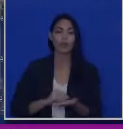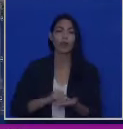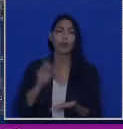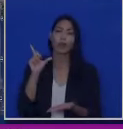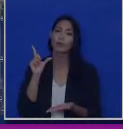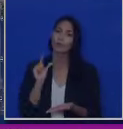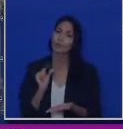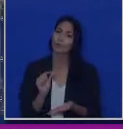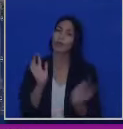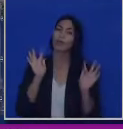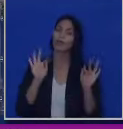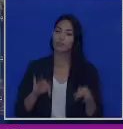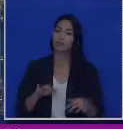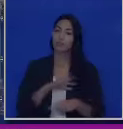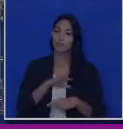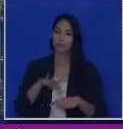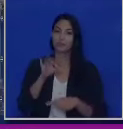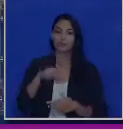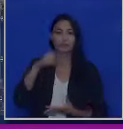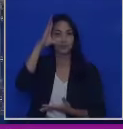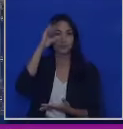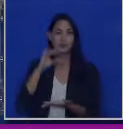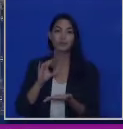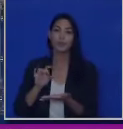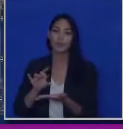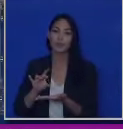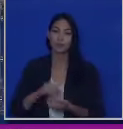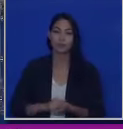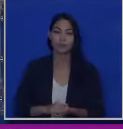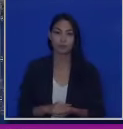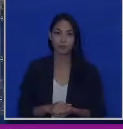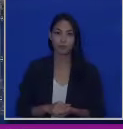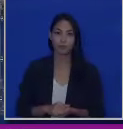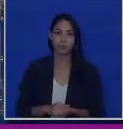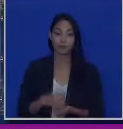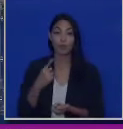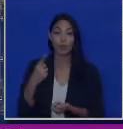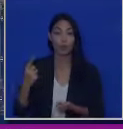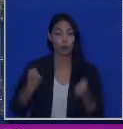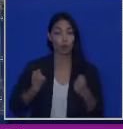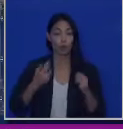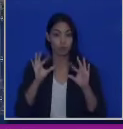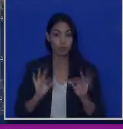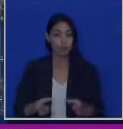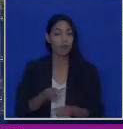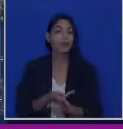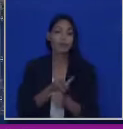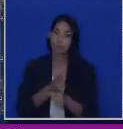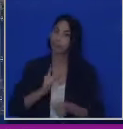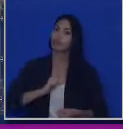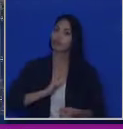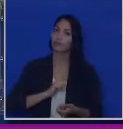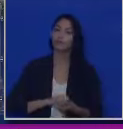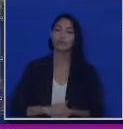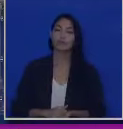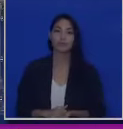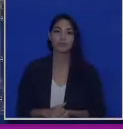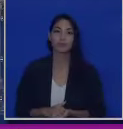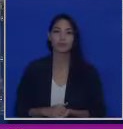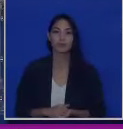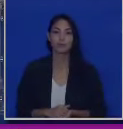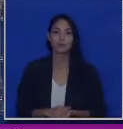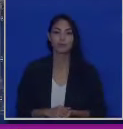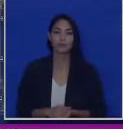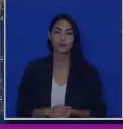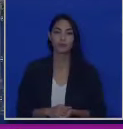muito pouco para fecharmos o sorteio desta noite da Loto Fácil e a partir de 11 acertos você já pode levar prêmios.